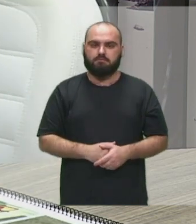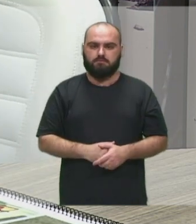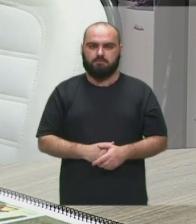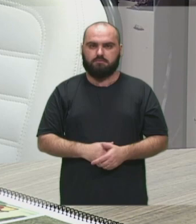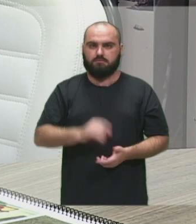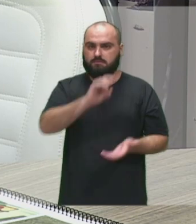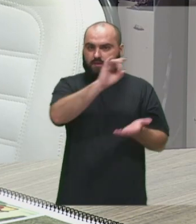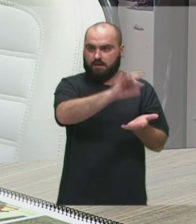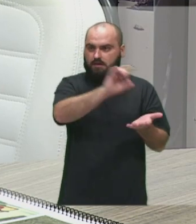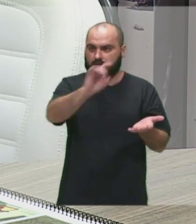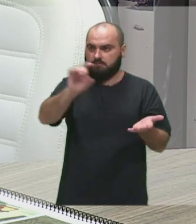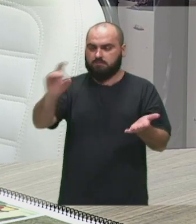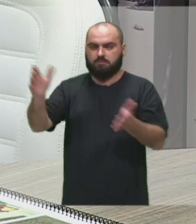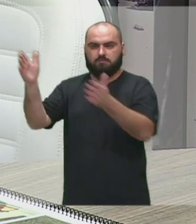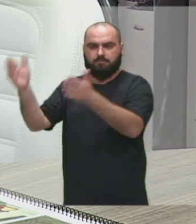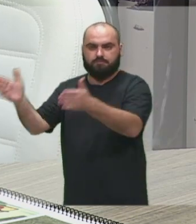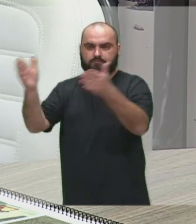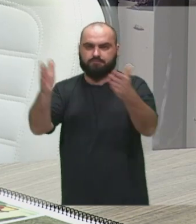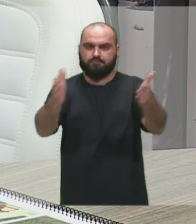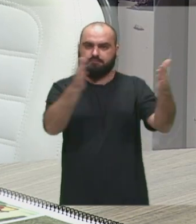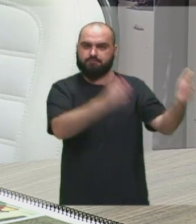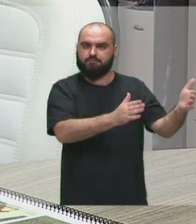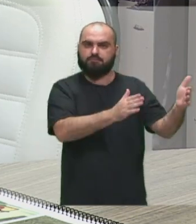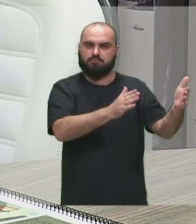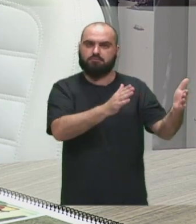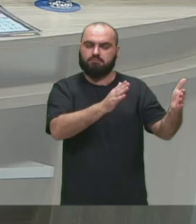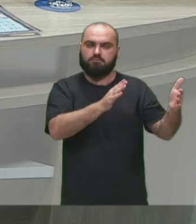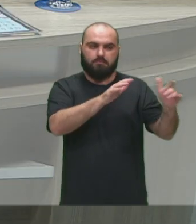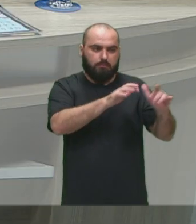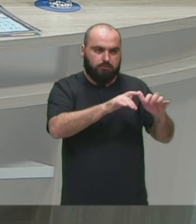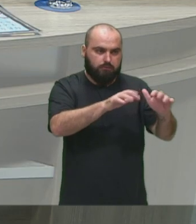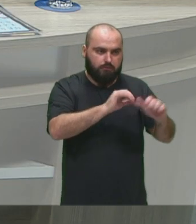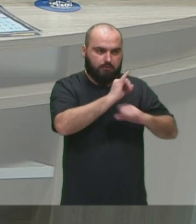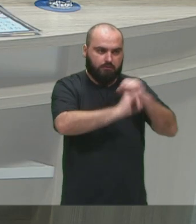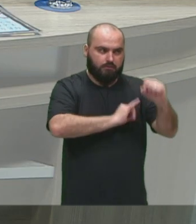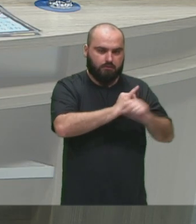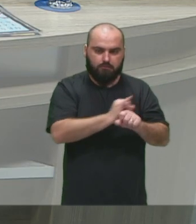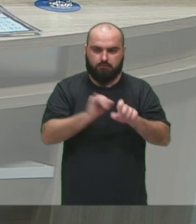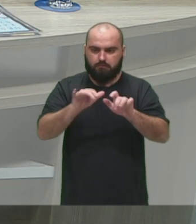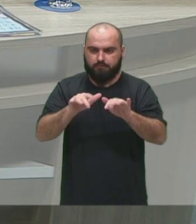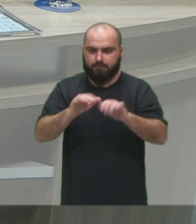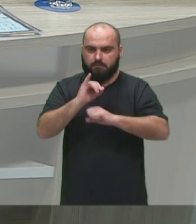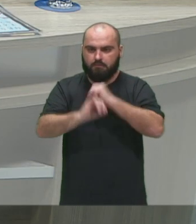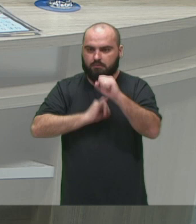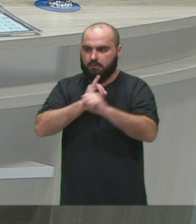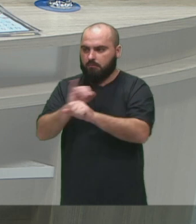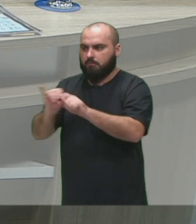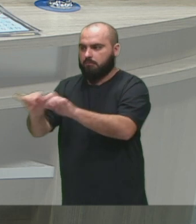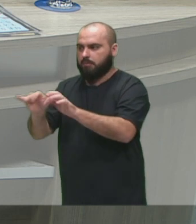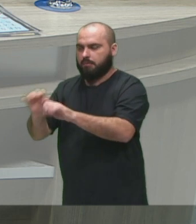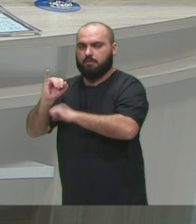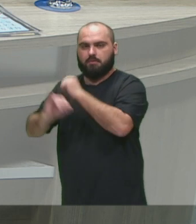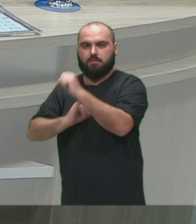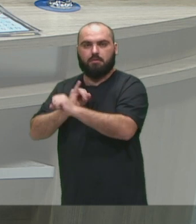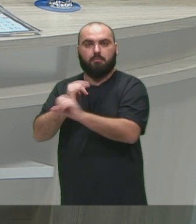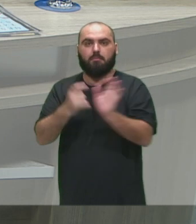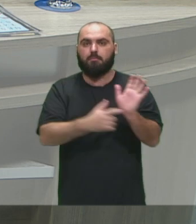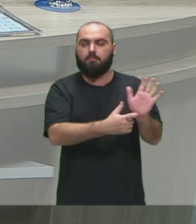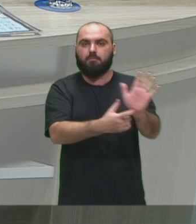uma num compartimento da casa, acessando a internet, e mostra na obra